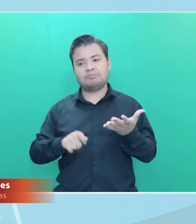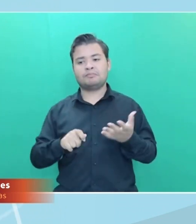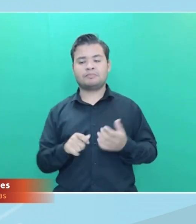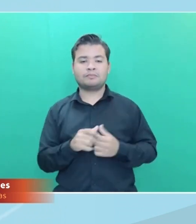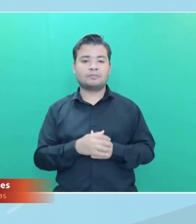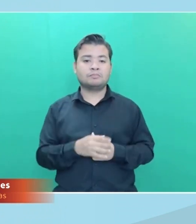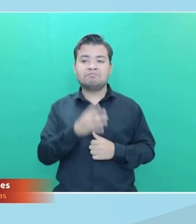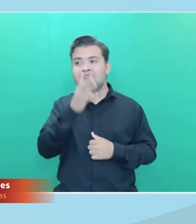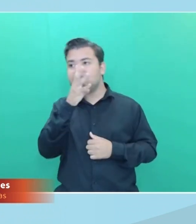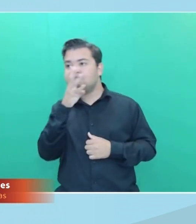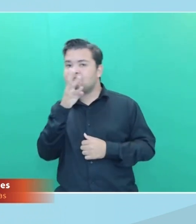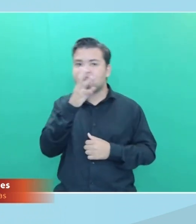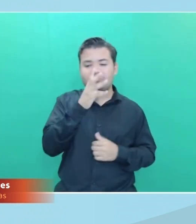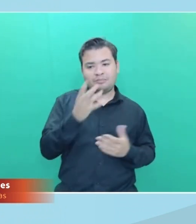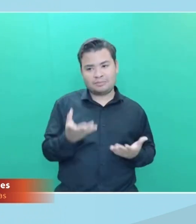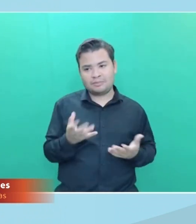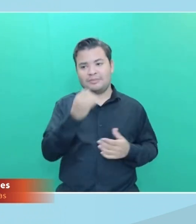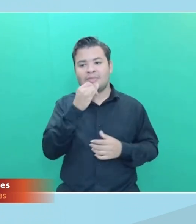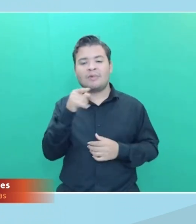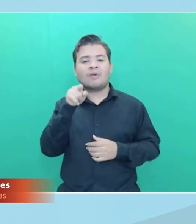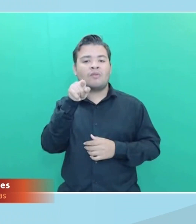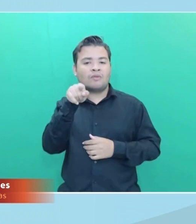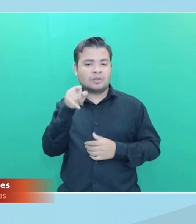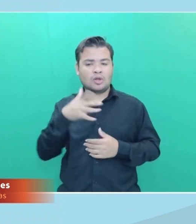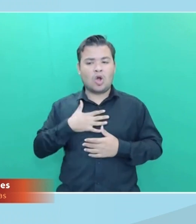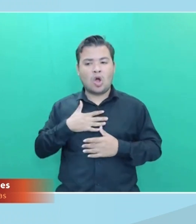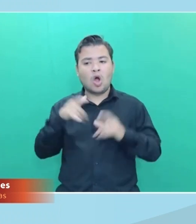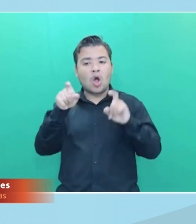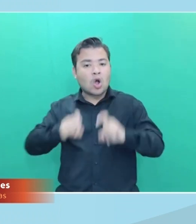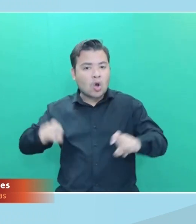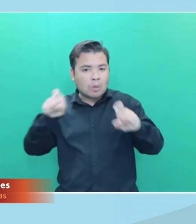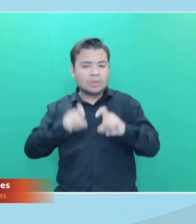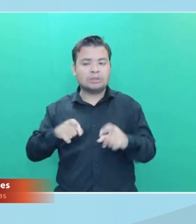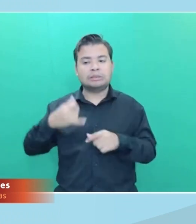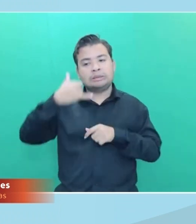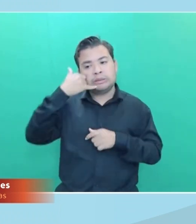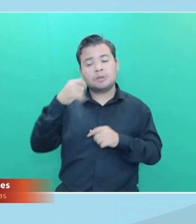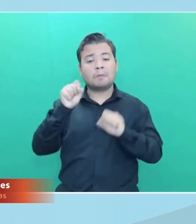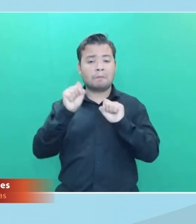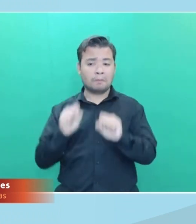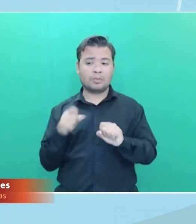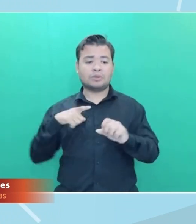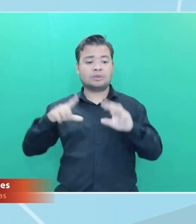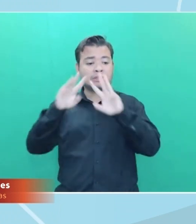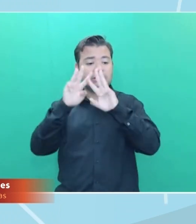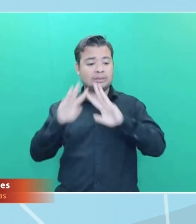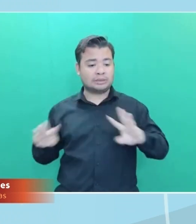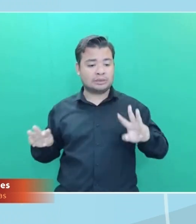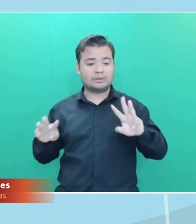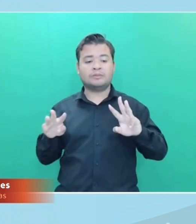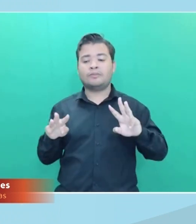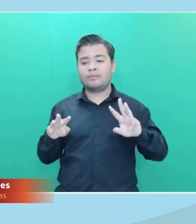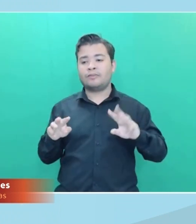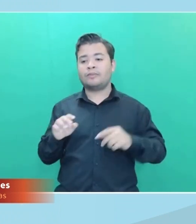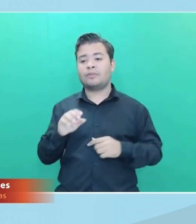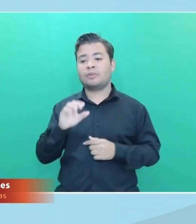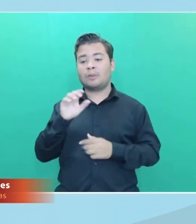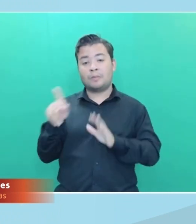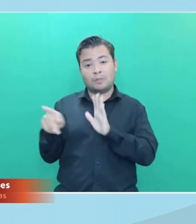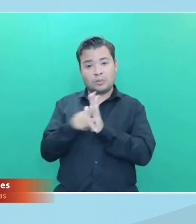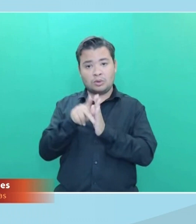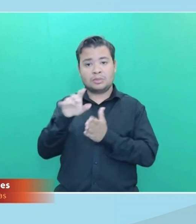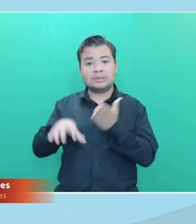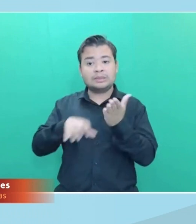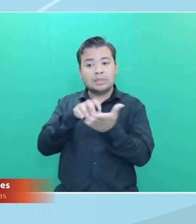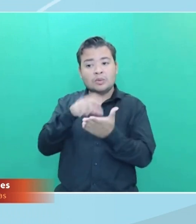que prefere ficar aí na frente do seu computador ou do seu celular, acesse o site do Centro Cultural